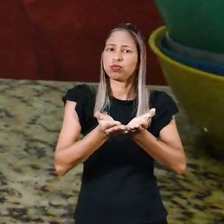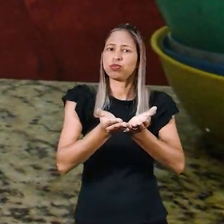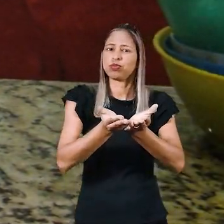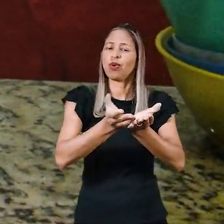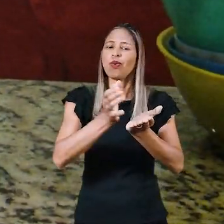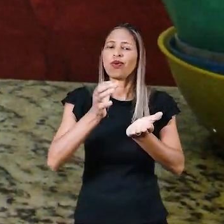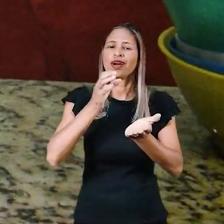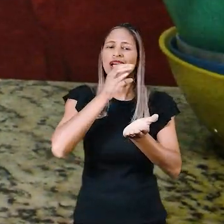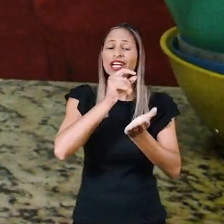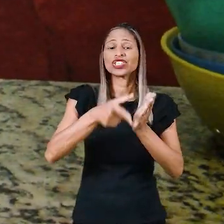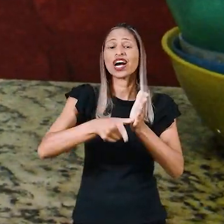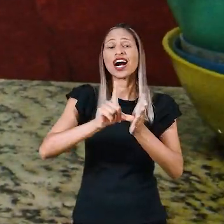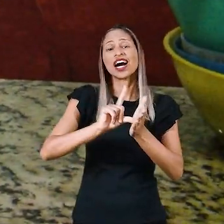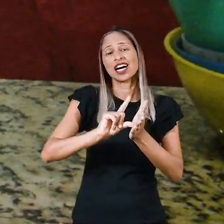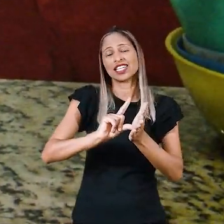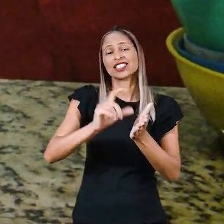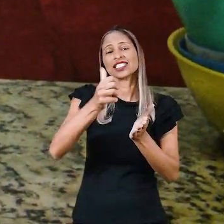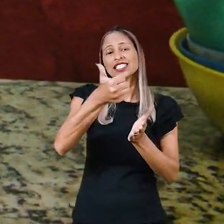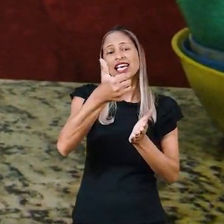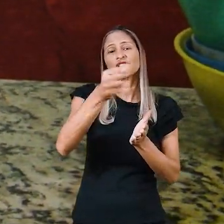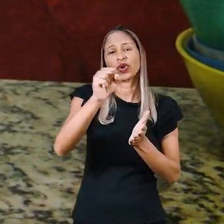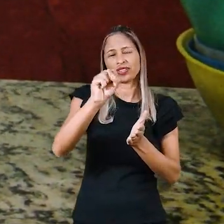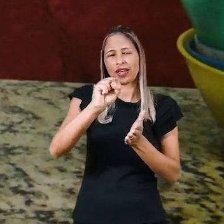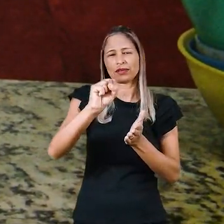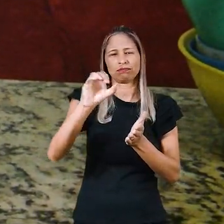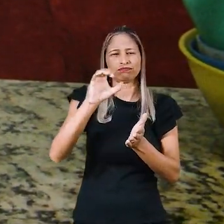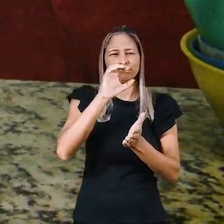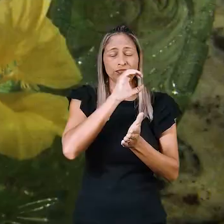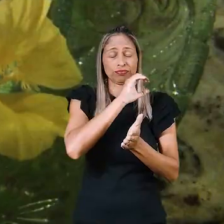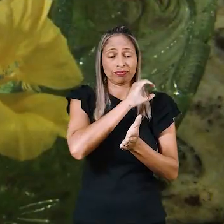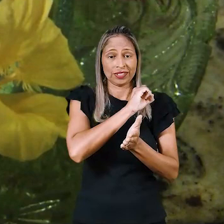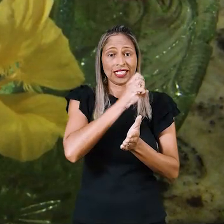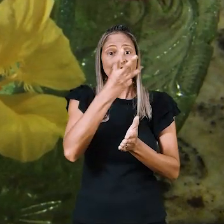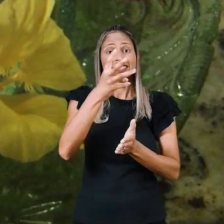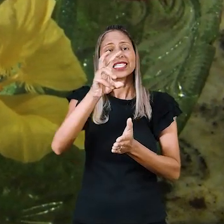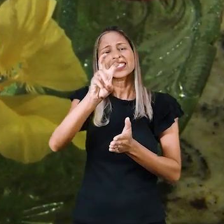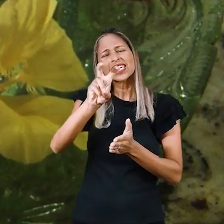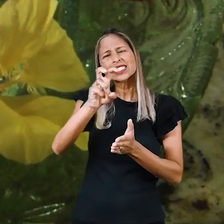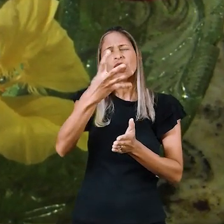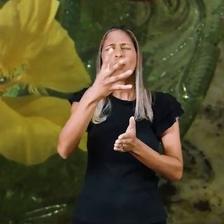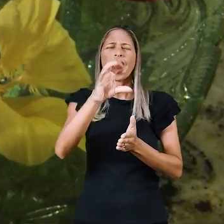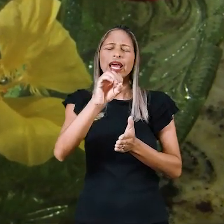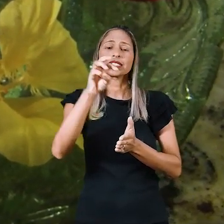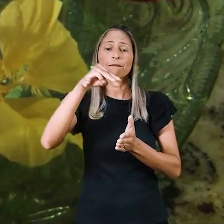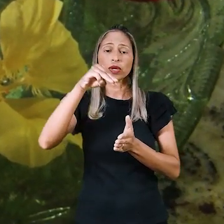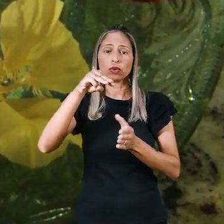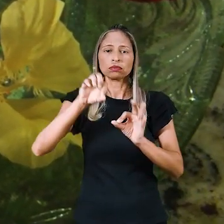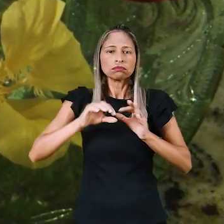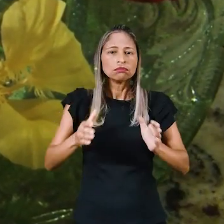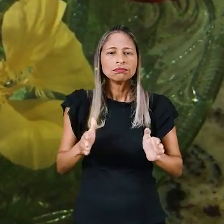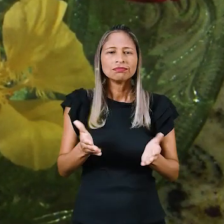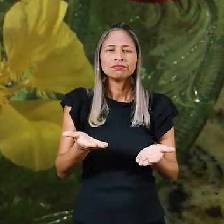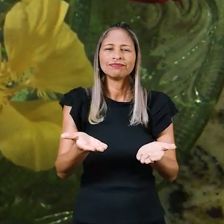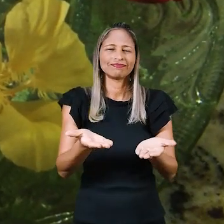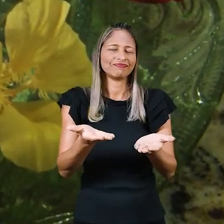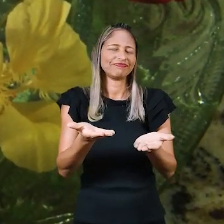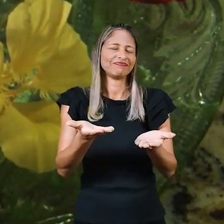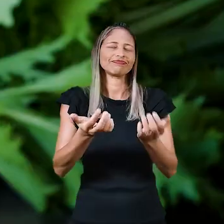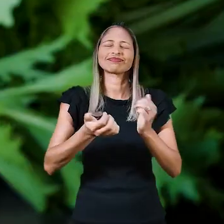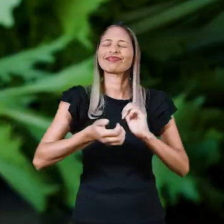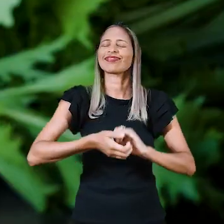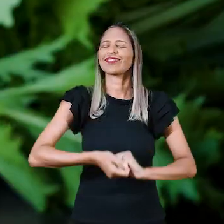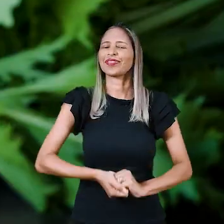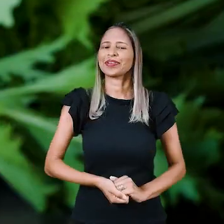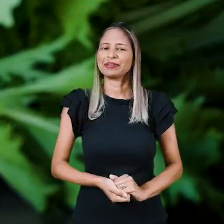ao forno, previamente aquecido a 180 graus, e após 35, 40 minutos, esse é o resultado.